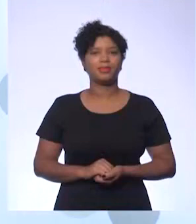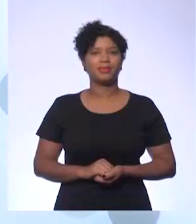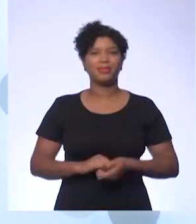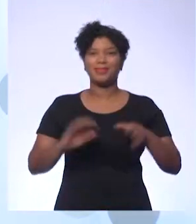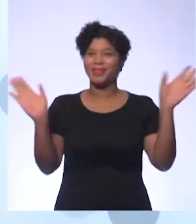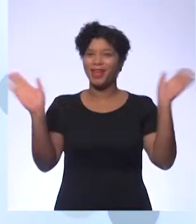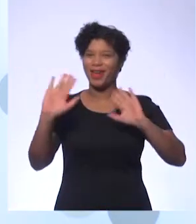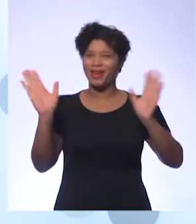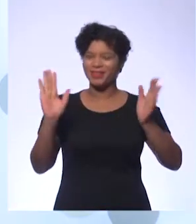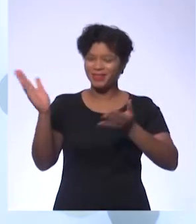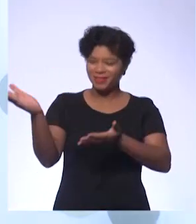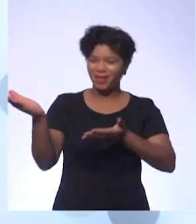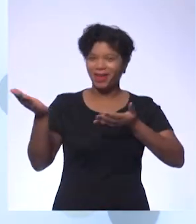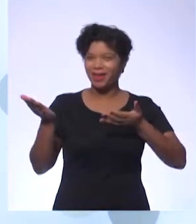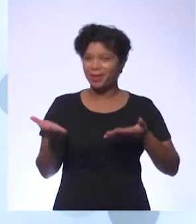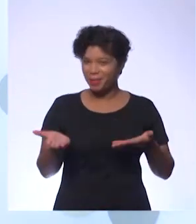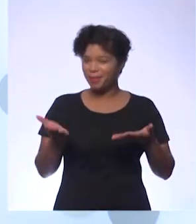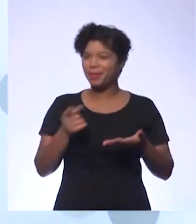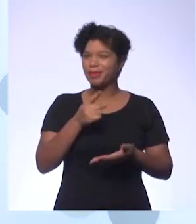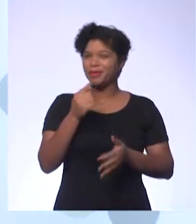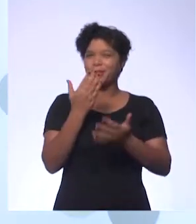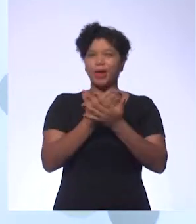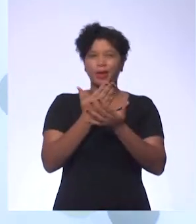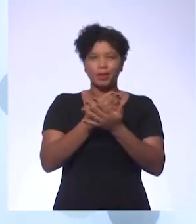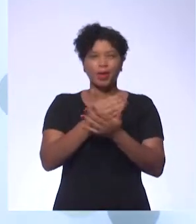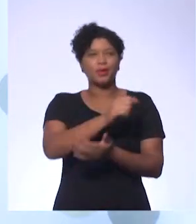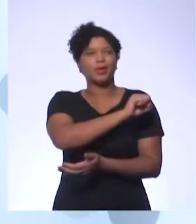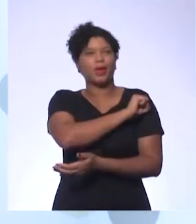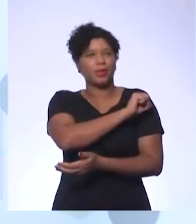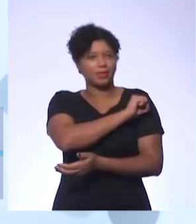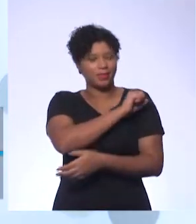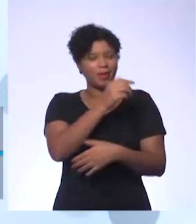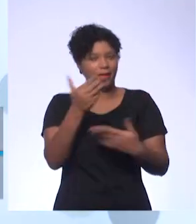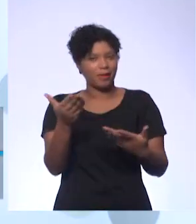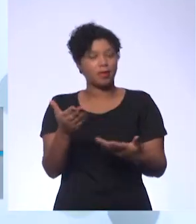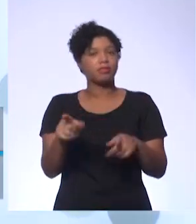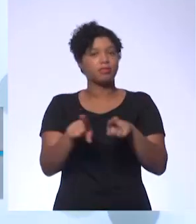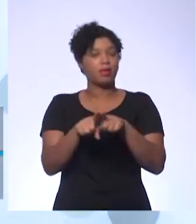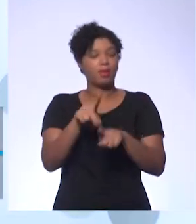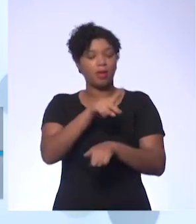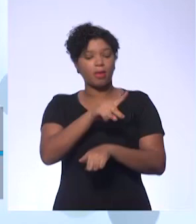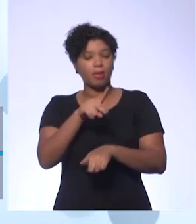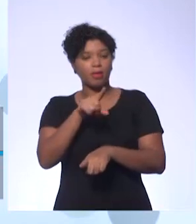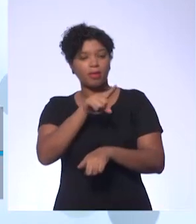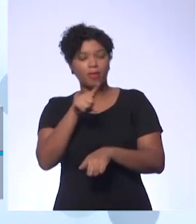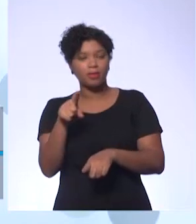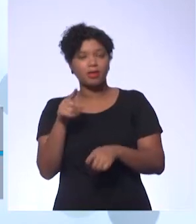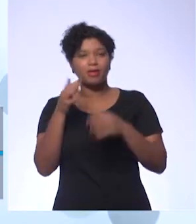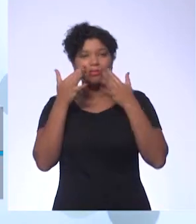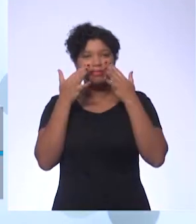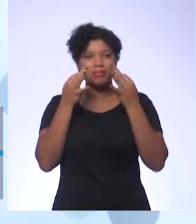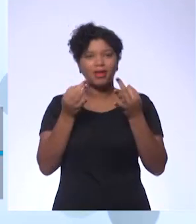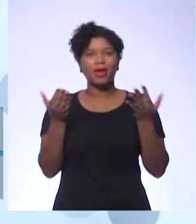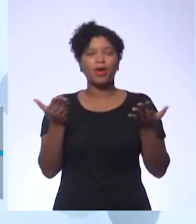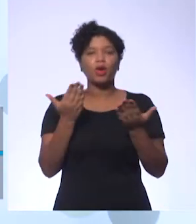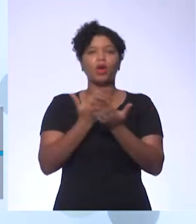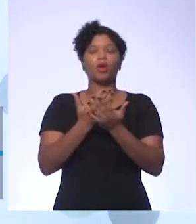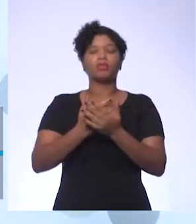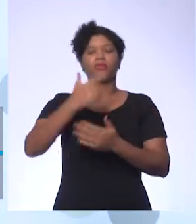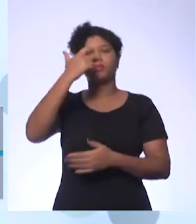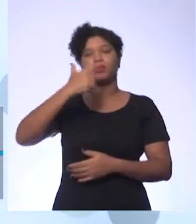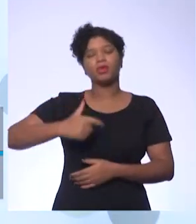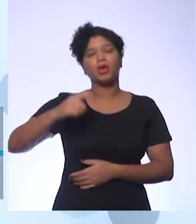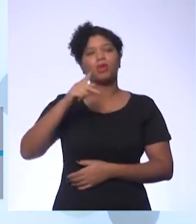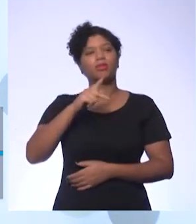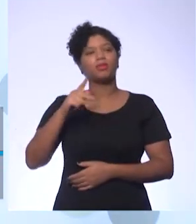Olá, sejam bem-vindos, estudantes do oitavo ano. Sejam bem-vindos, professores que vão acompanhar essa aula conosco. Eu sou a professora